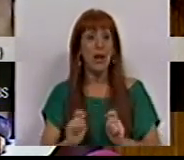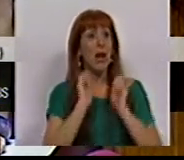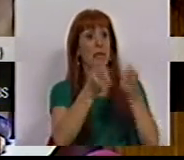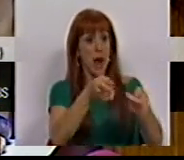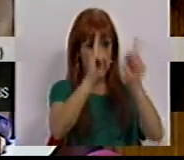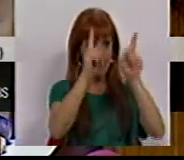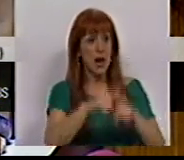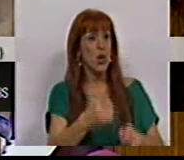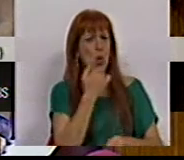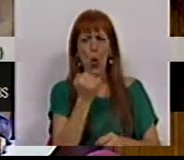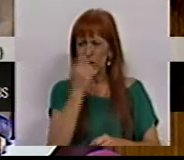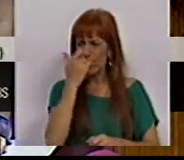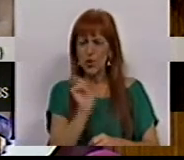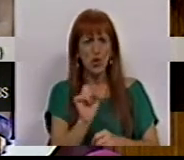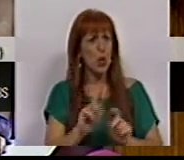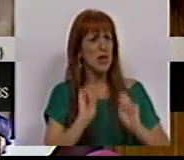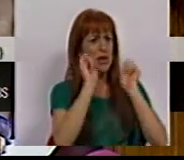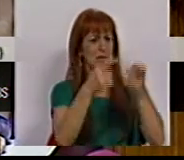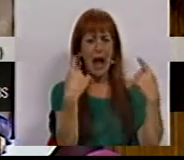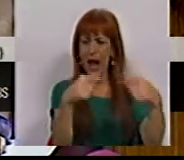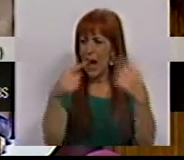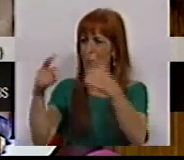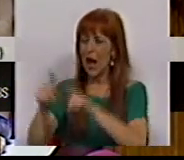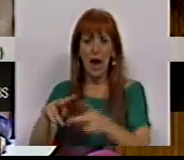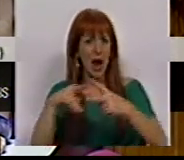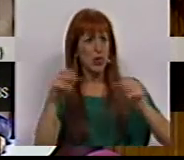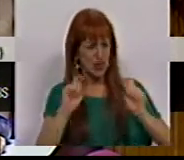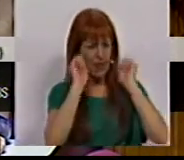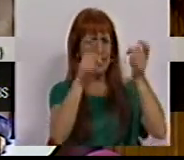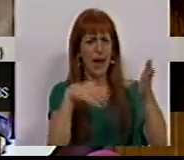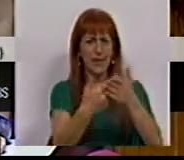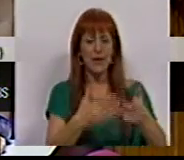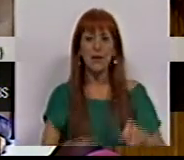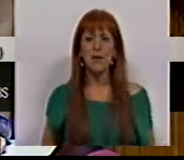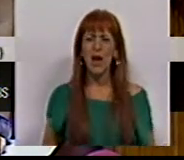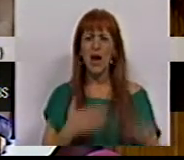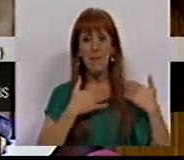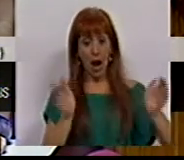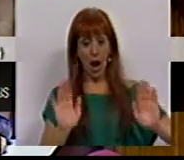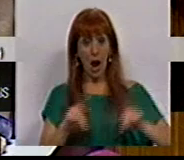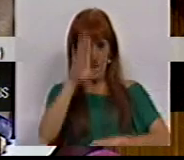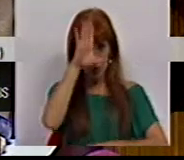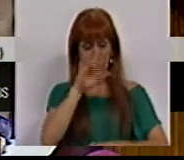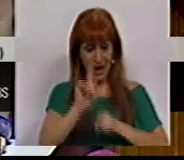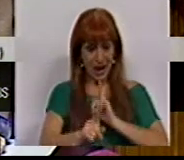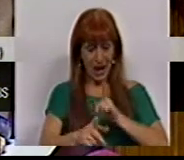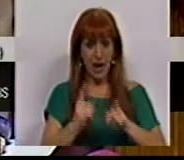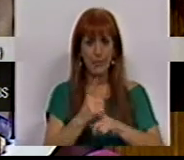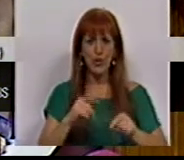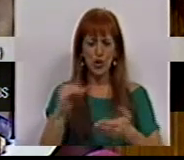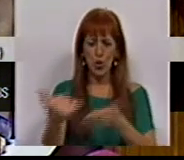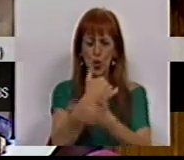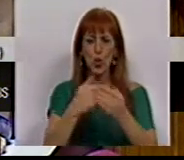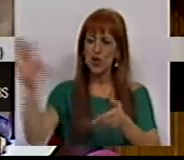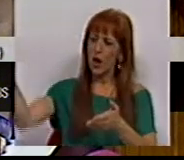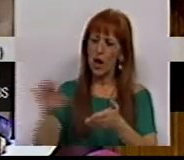assim também o descontentamento das populações hoje existentes para as autarquias. É de desresponsabilização que se trata, porque os